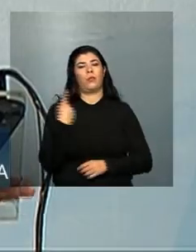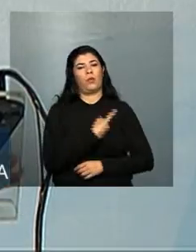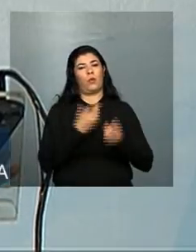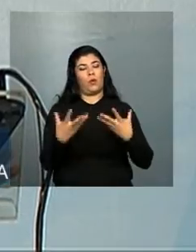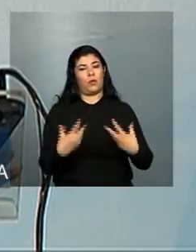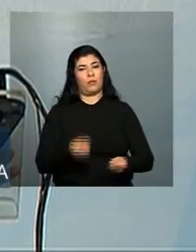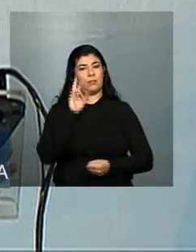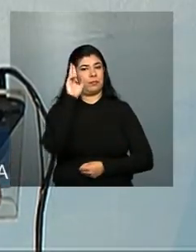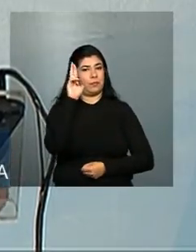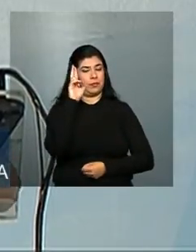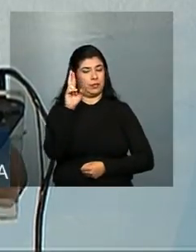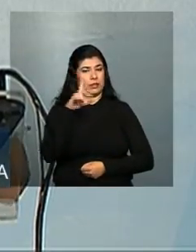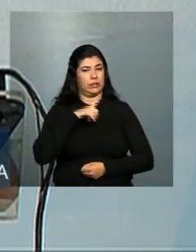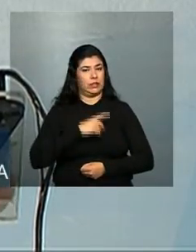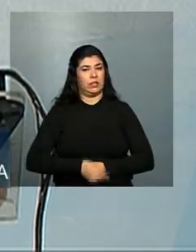fazer